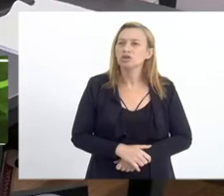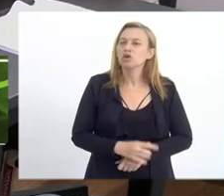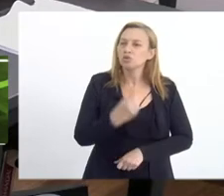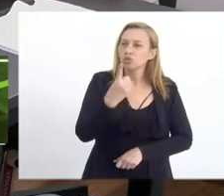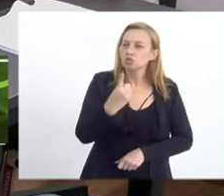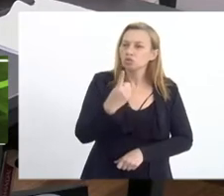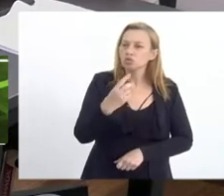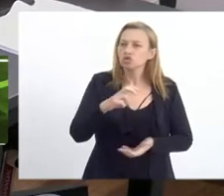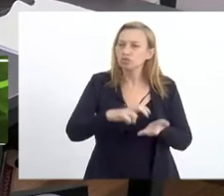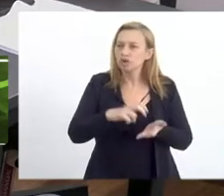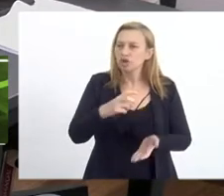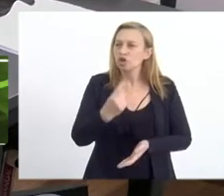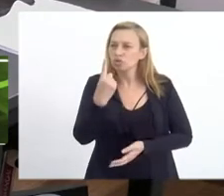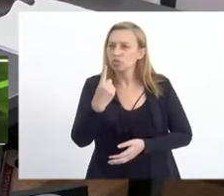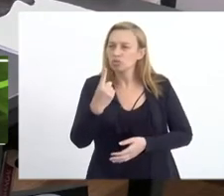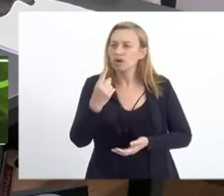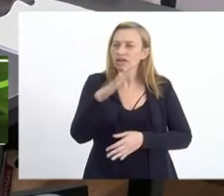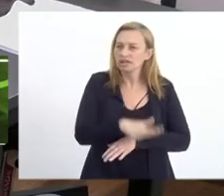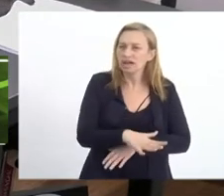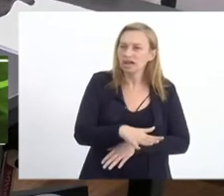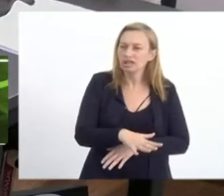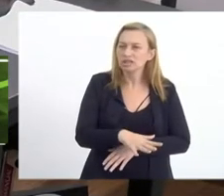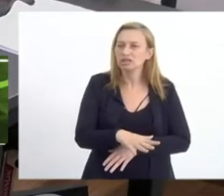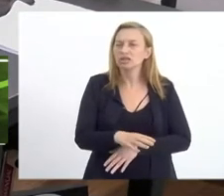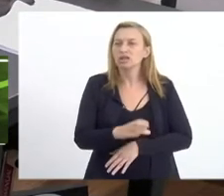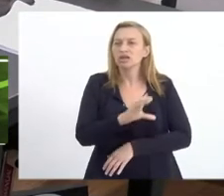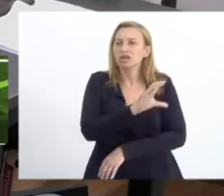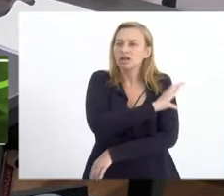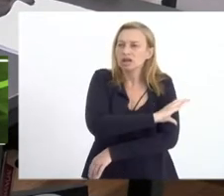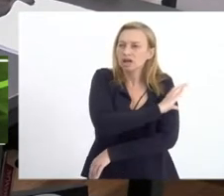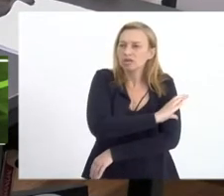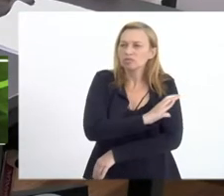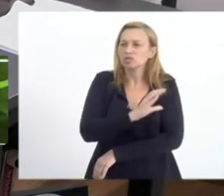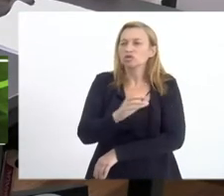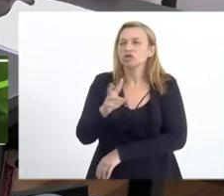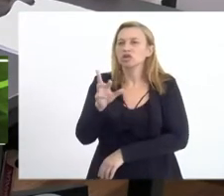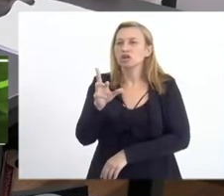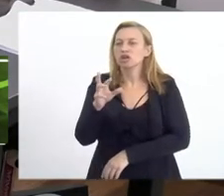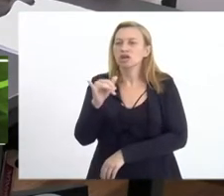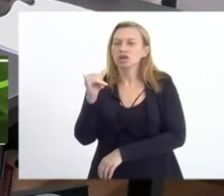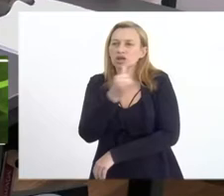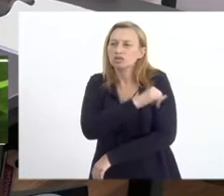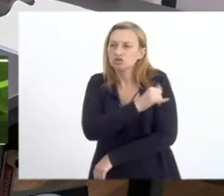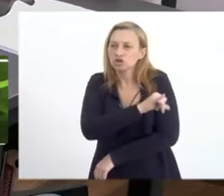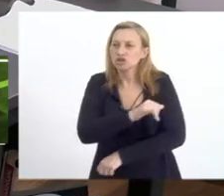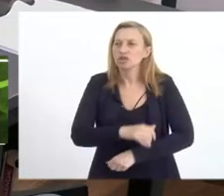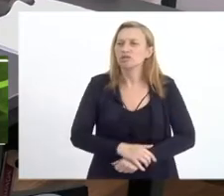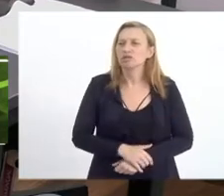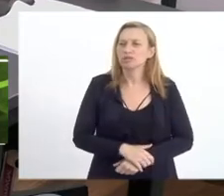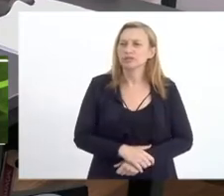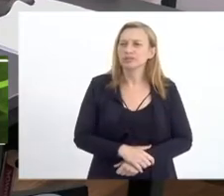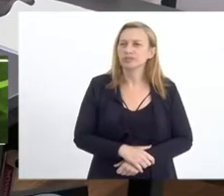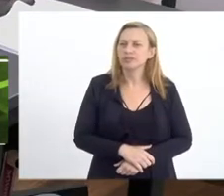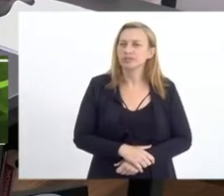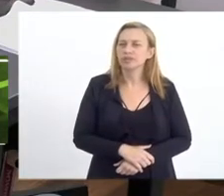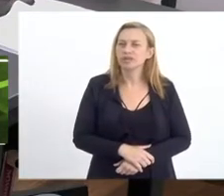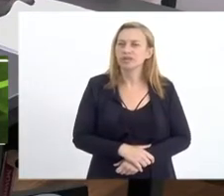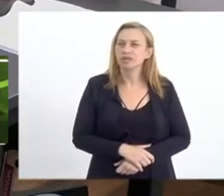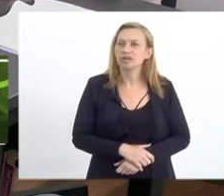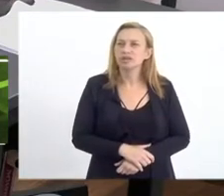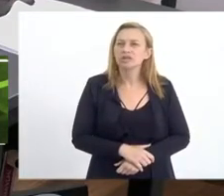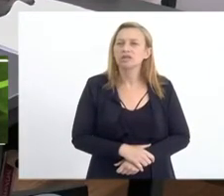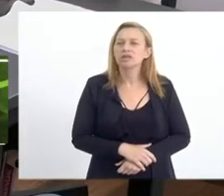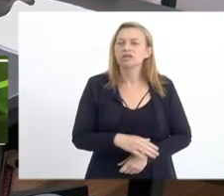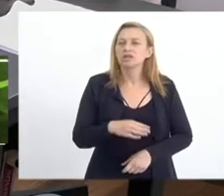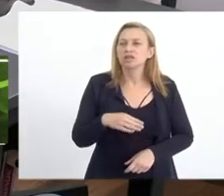para Rio de Janeiro, né? Campos, Rio de Janeiro, ida e vinda do Rio de Janeiro, e passa em